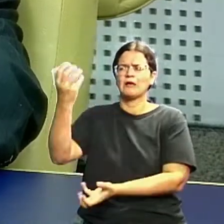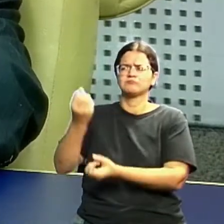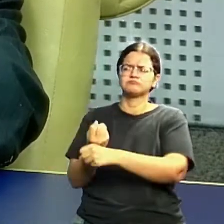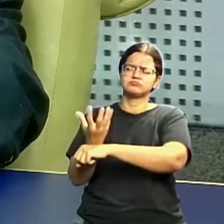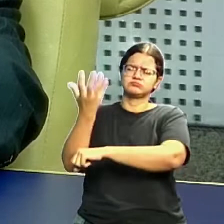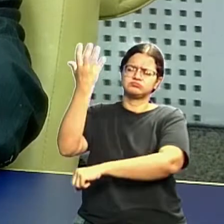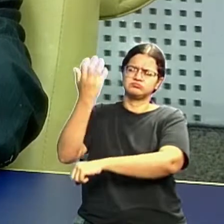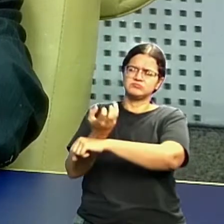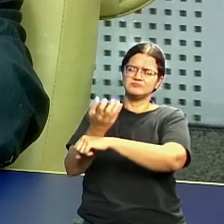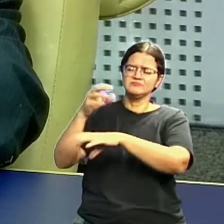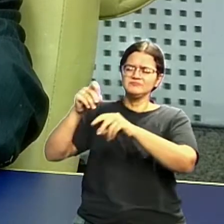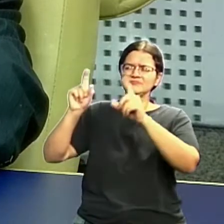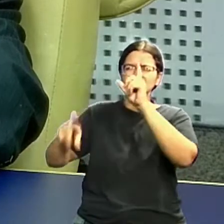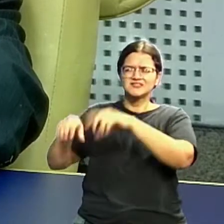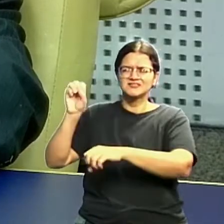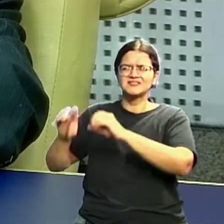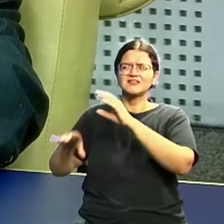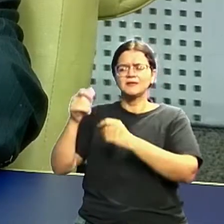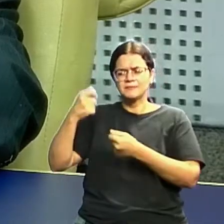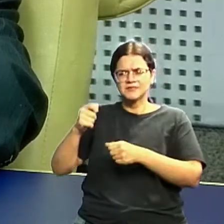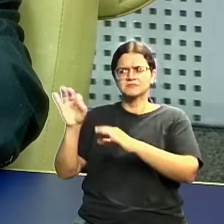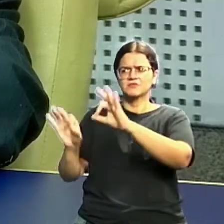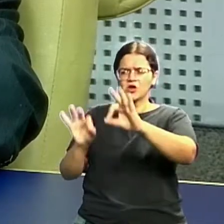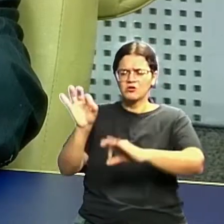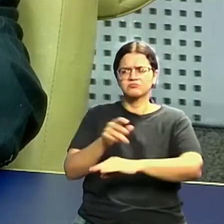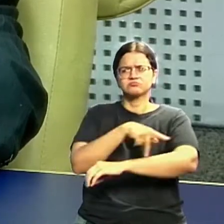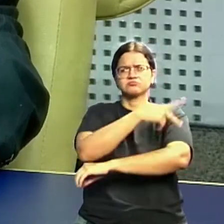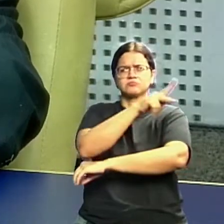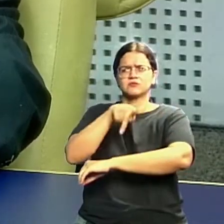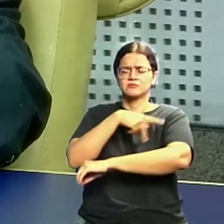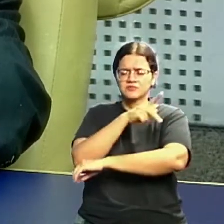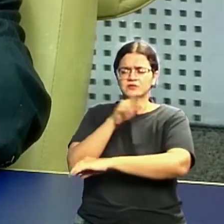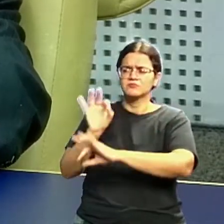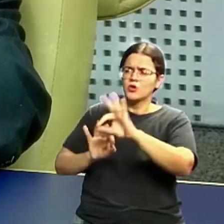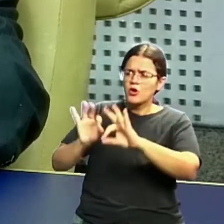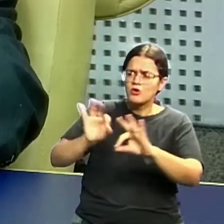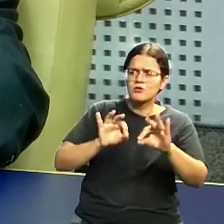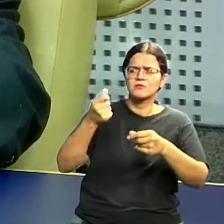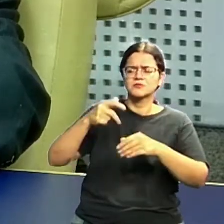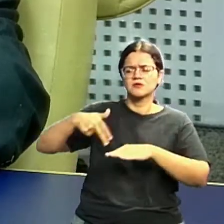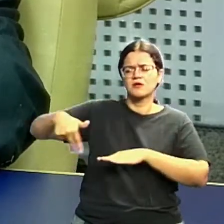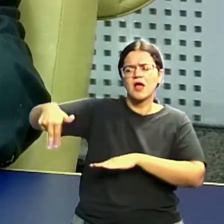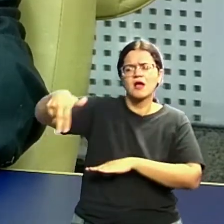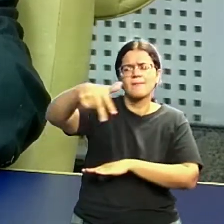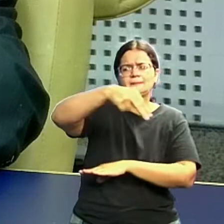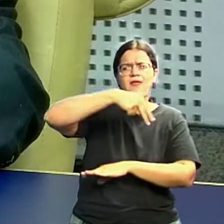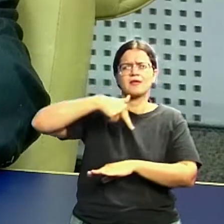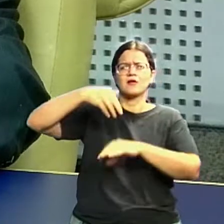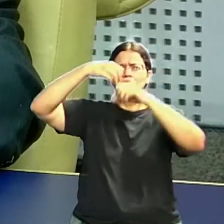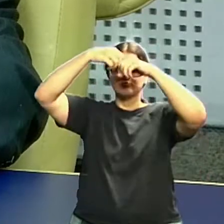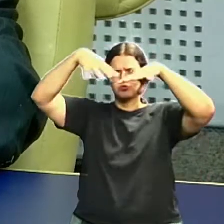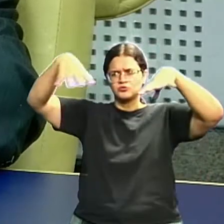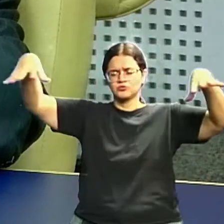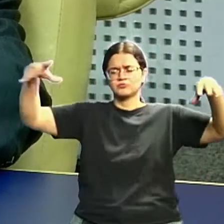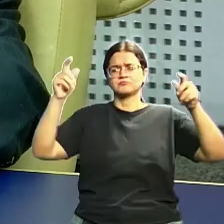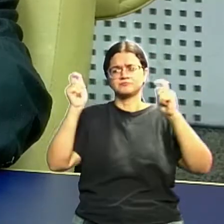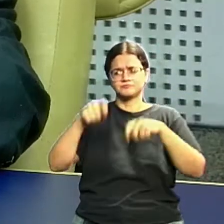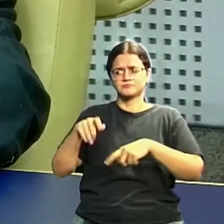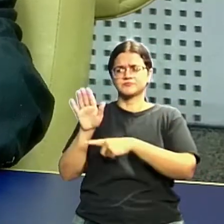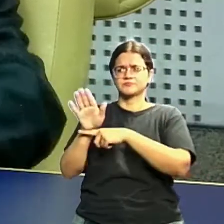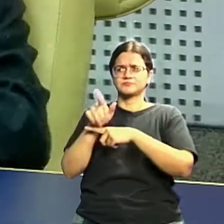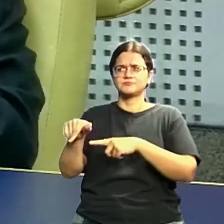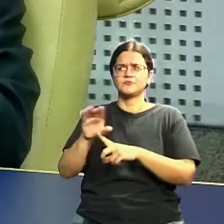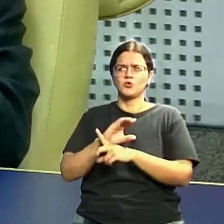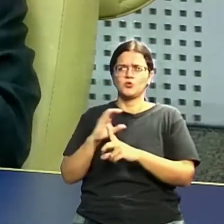e entulho. E nós precisamos fazer urbanização naquela praça, pelo menos fazendo a pista de caminhada e iluminação, para poder atender